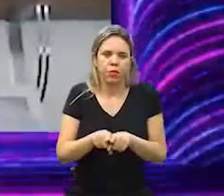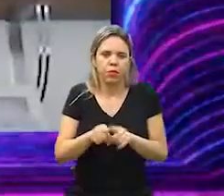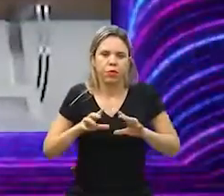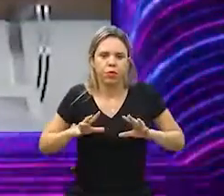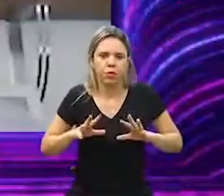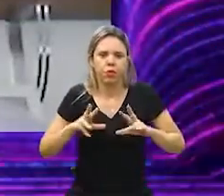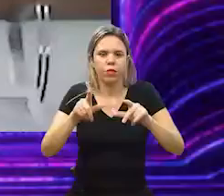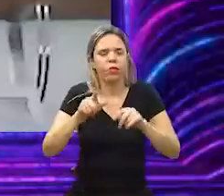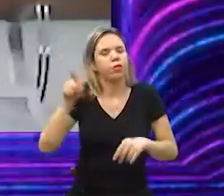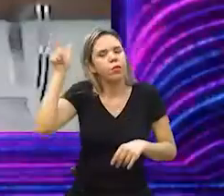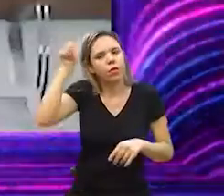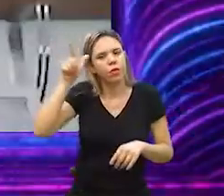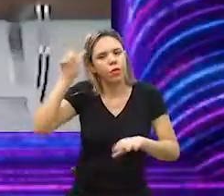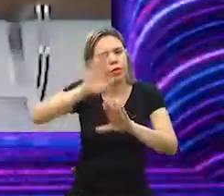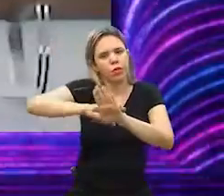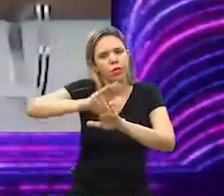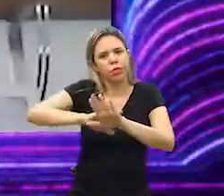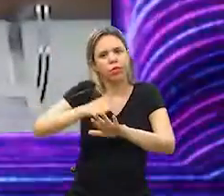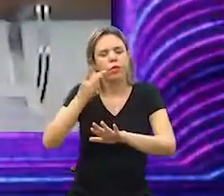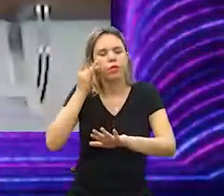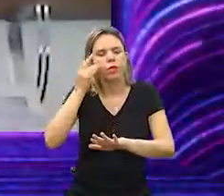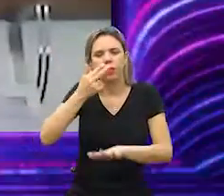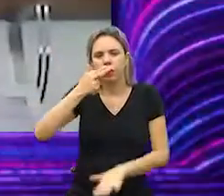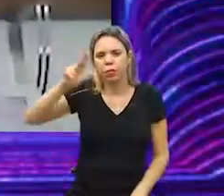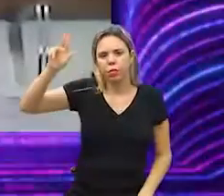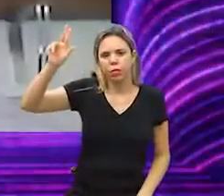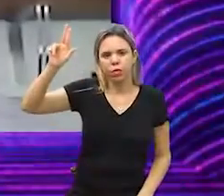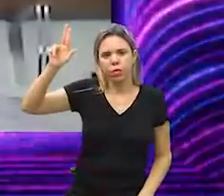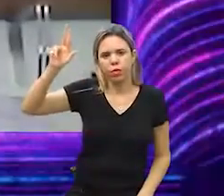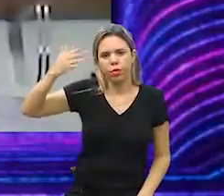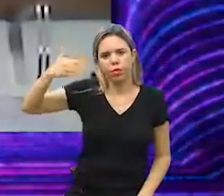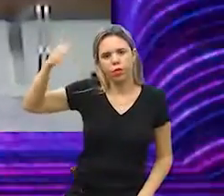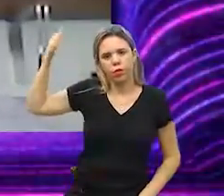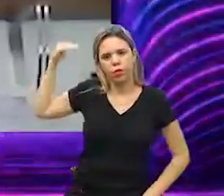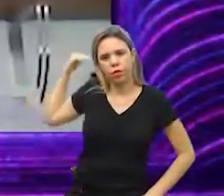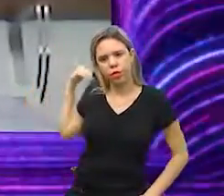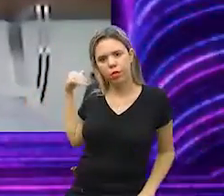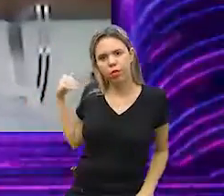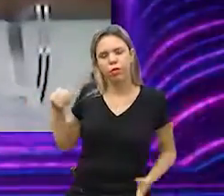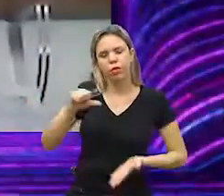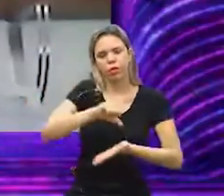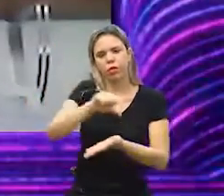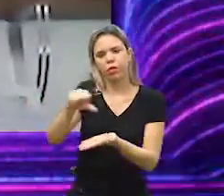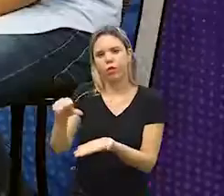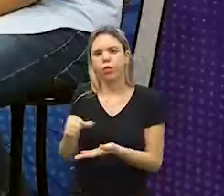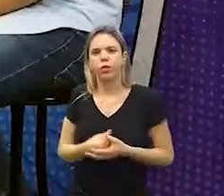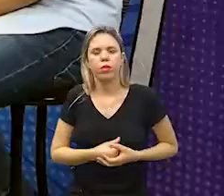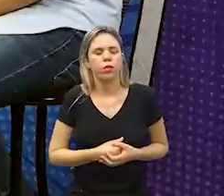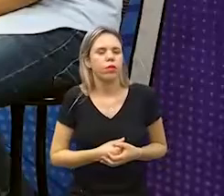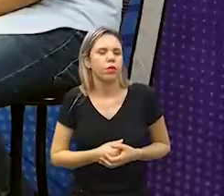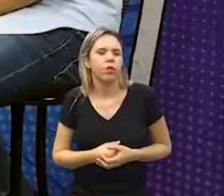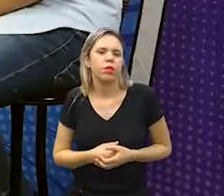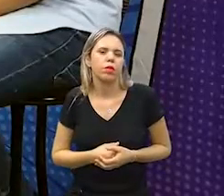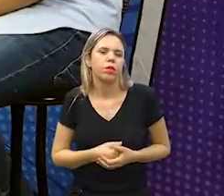toda uma lenda que está por trás da presença nazista no passado nessa região. Paulo, assim como a nossa